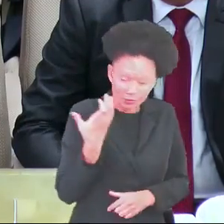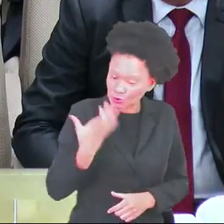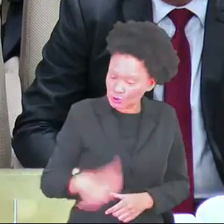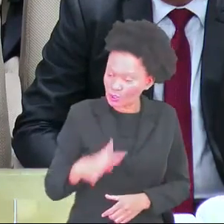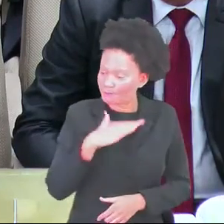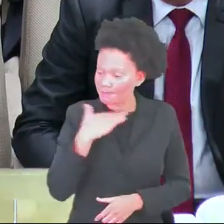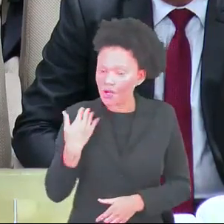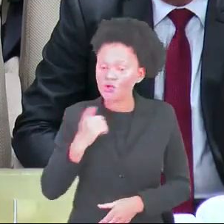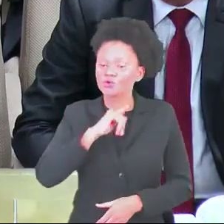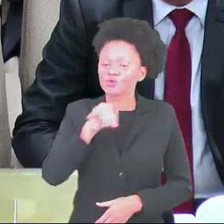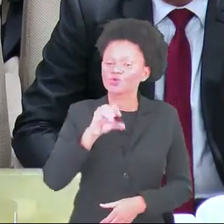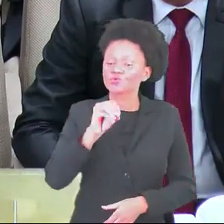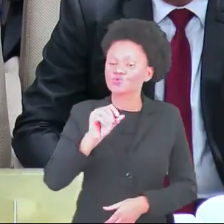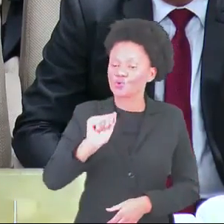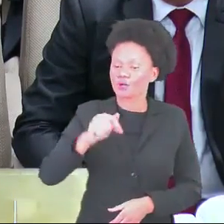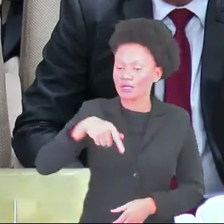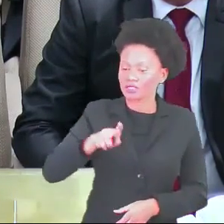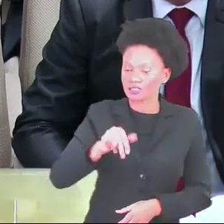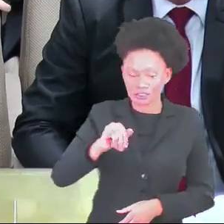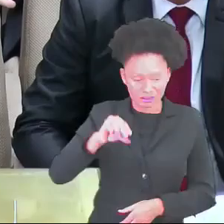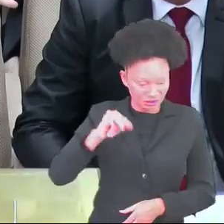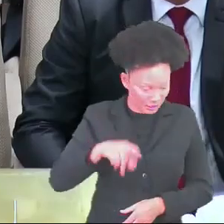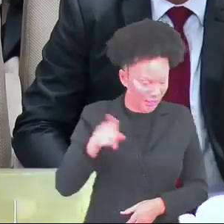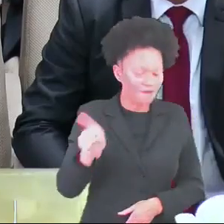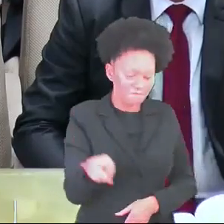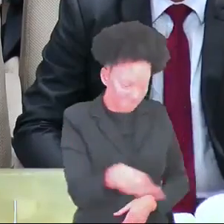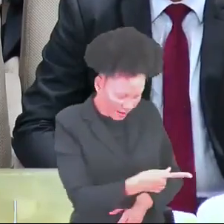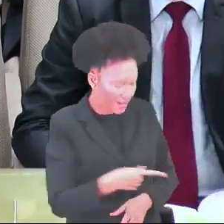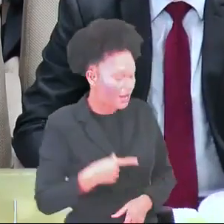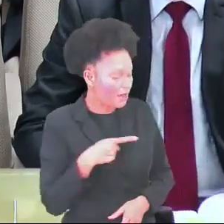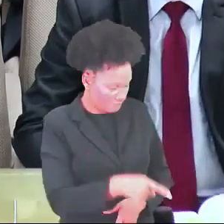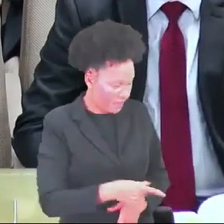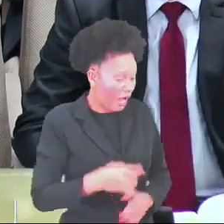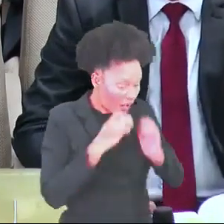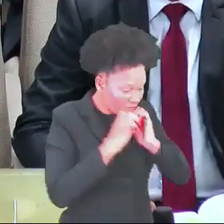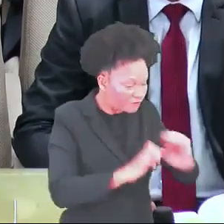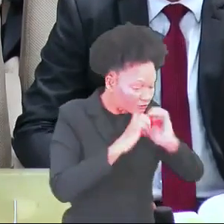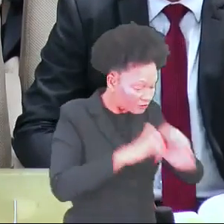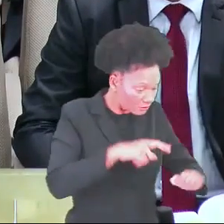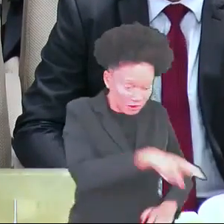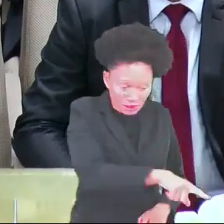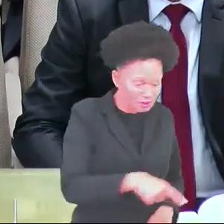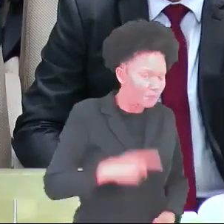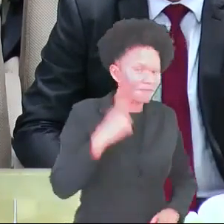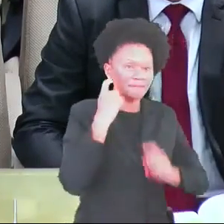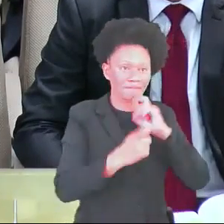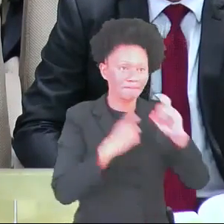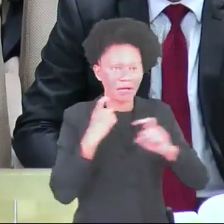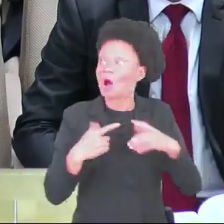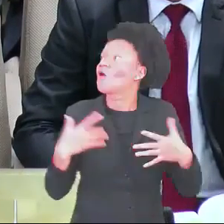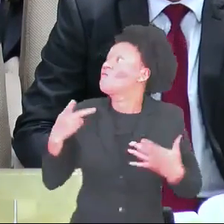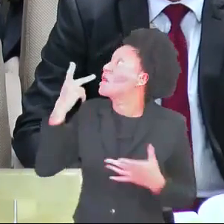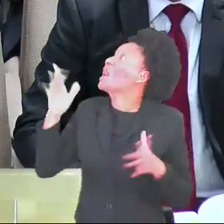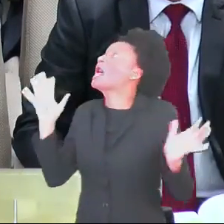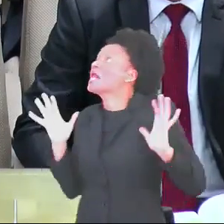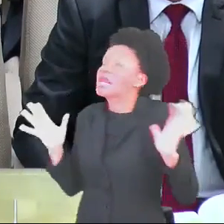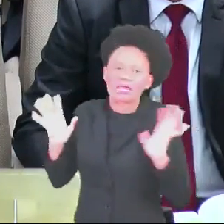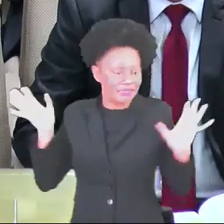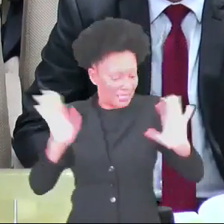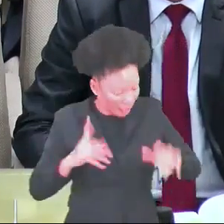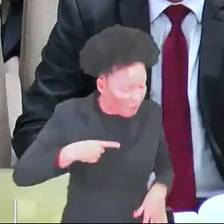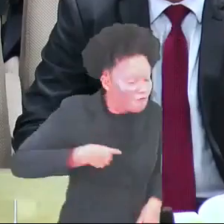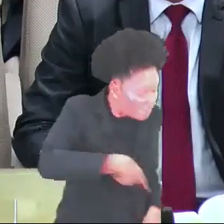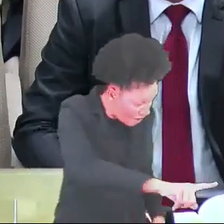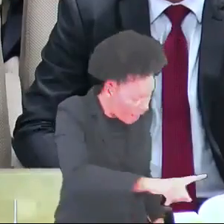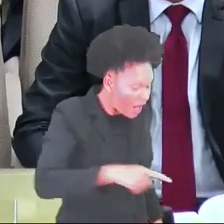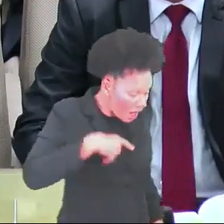ô Joaquim, você que entendeu a visão, vai lá e fala com o rapaz. Não se preocupa mais, Senhor, o que eu vou falar? Não se preocupa, vai